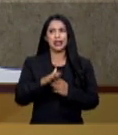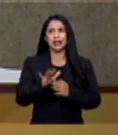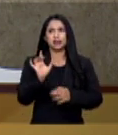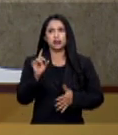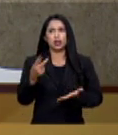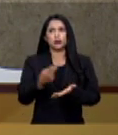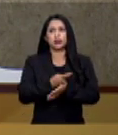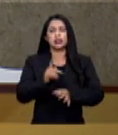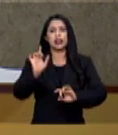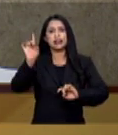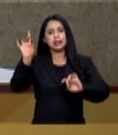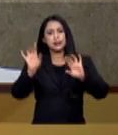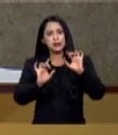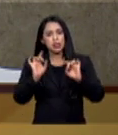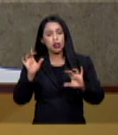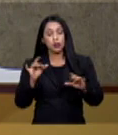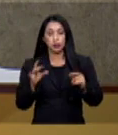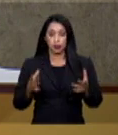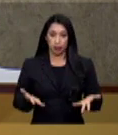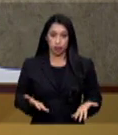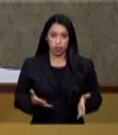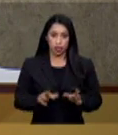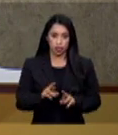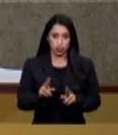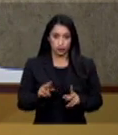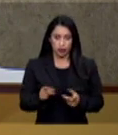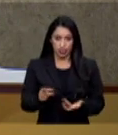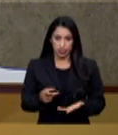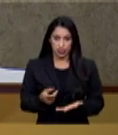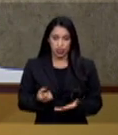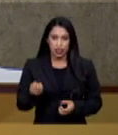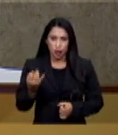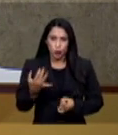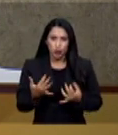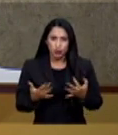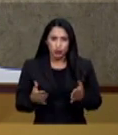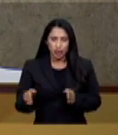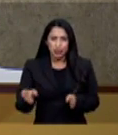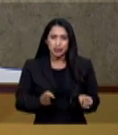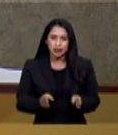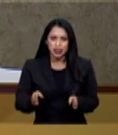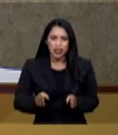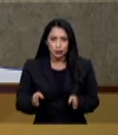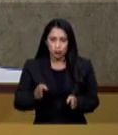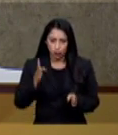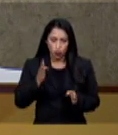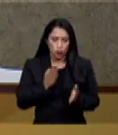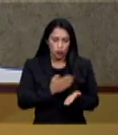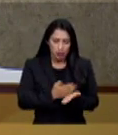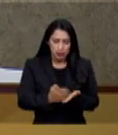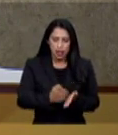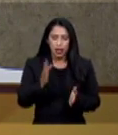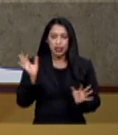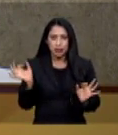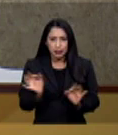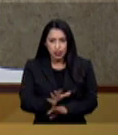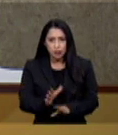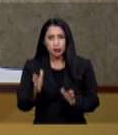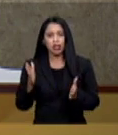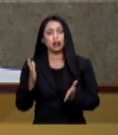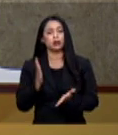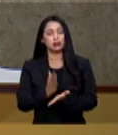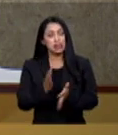excepcionais não demonstrados e a diferença do número de contratados por tempo determinado e a quantidade de servidores